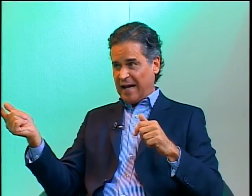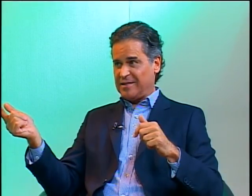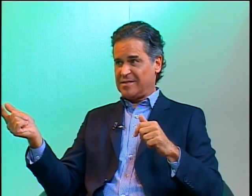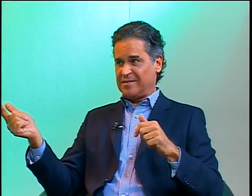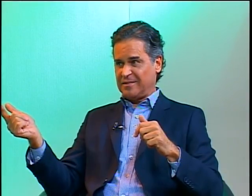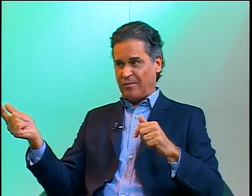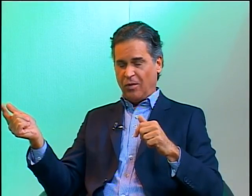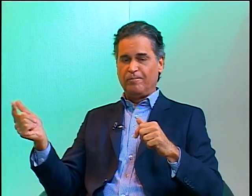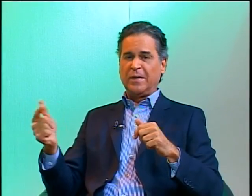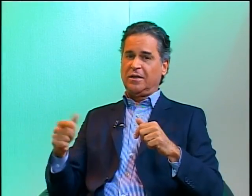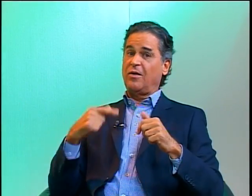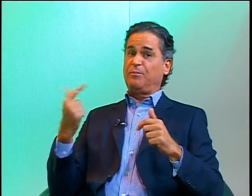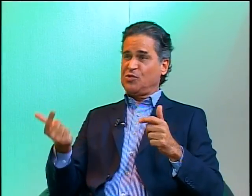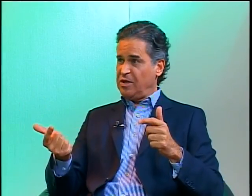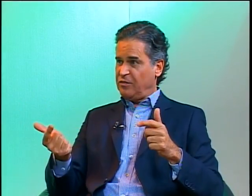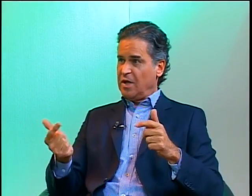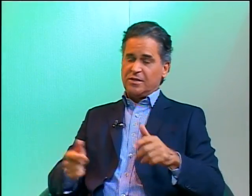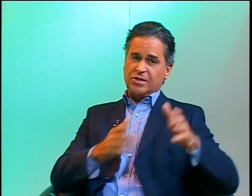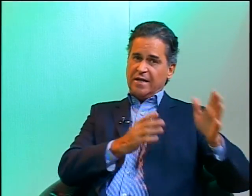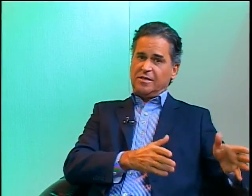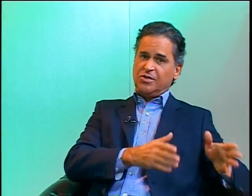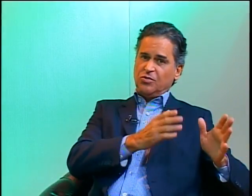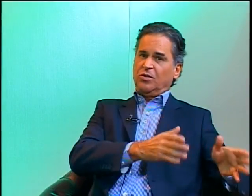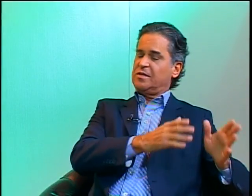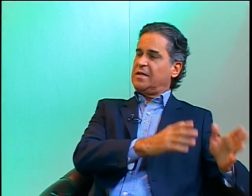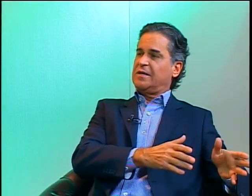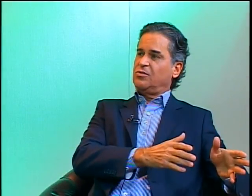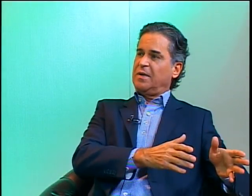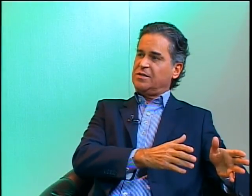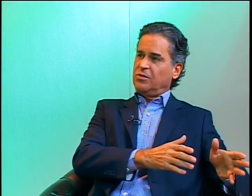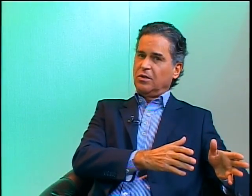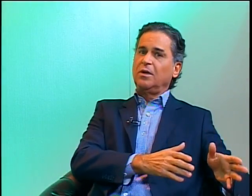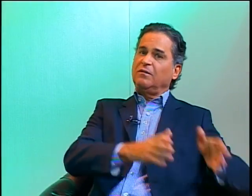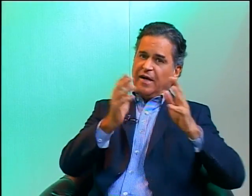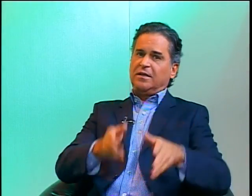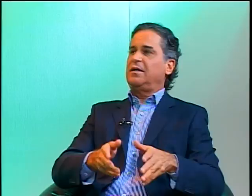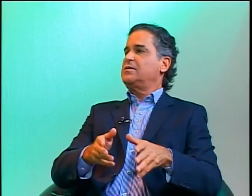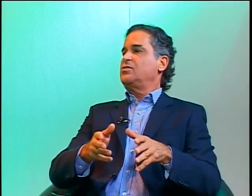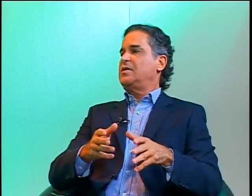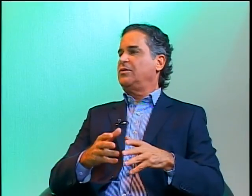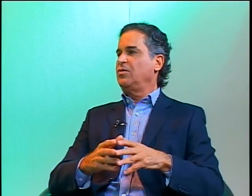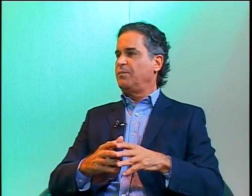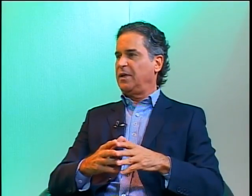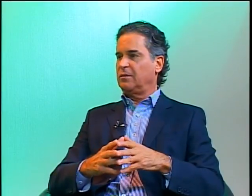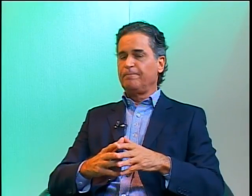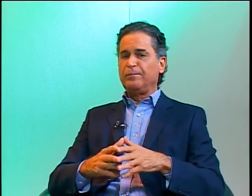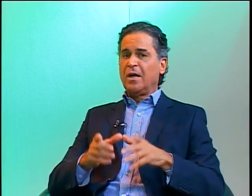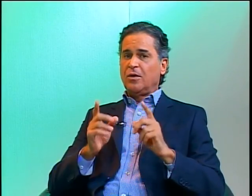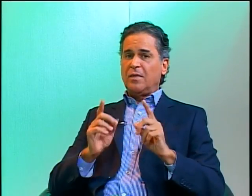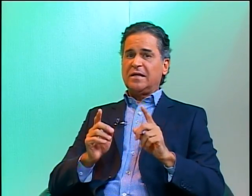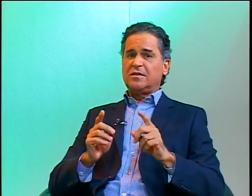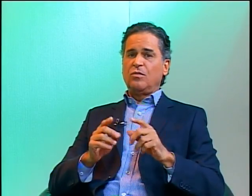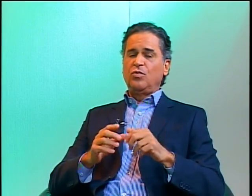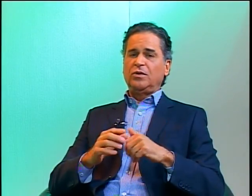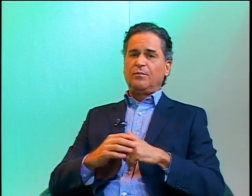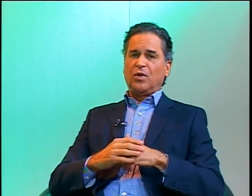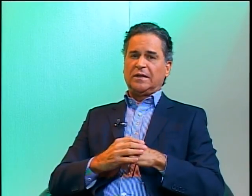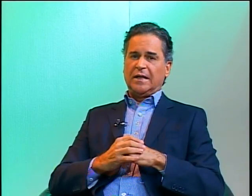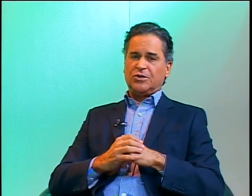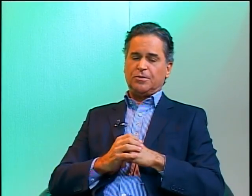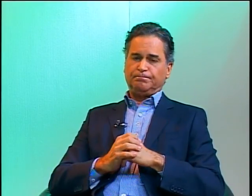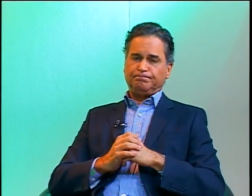outras cidades, tá bom? Então é possível. Se já existe em outras cidades do Brasil, vai ter em São José do Rio Preto. E uma questão